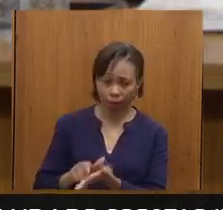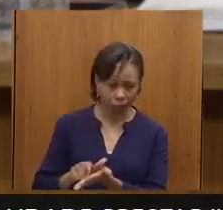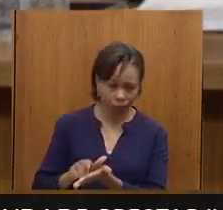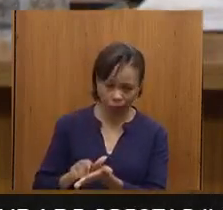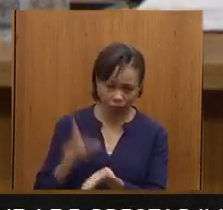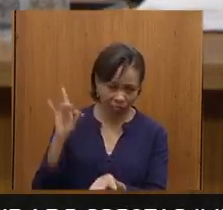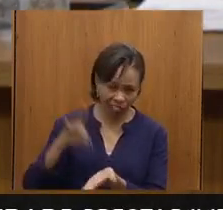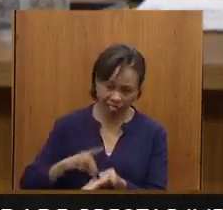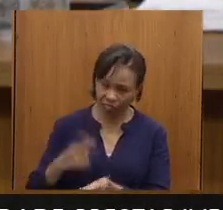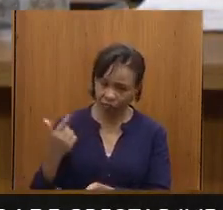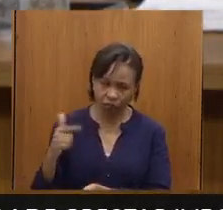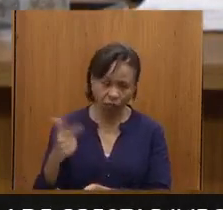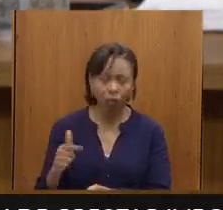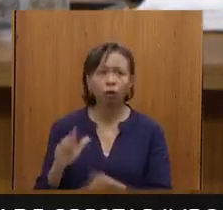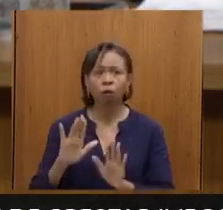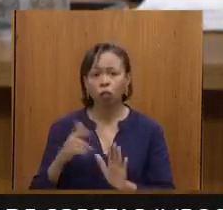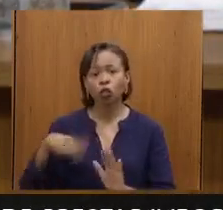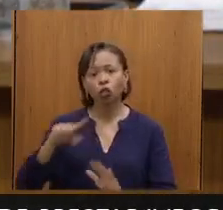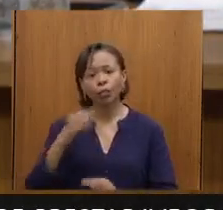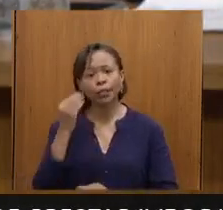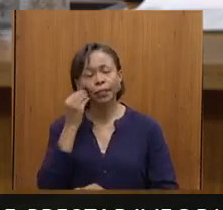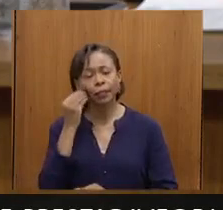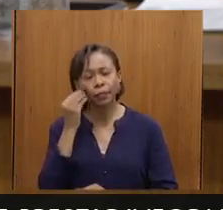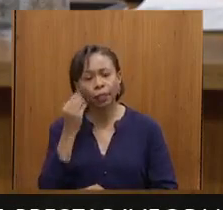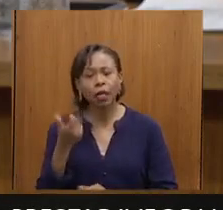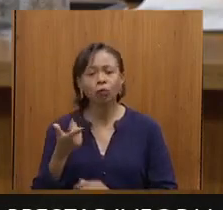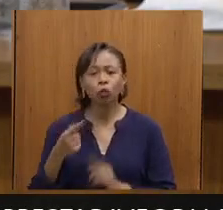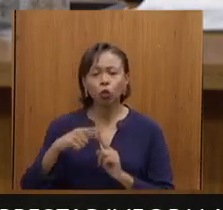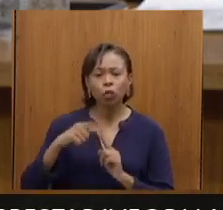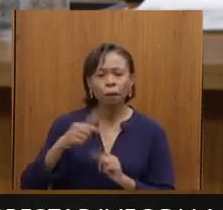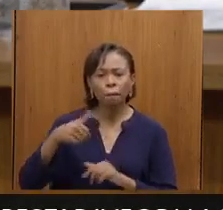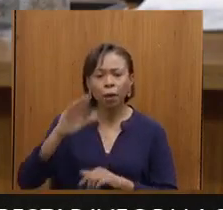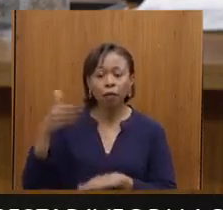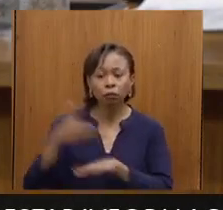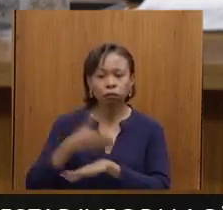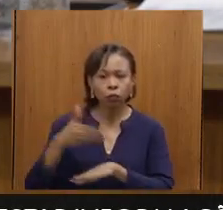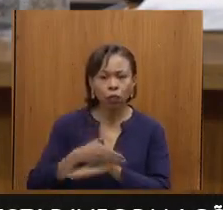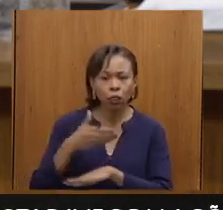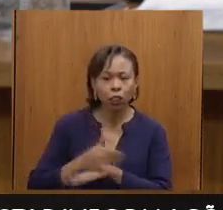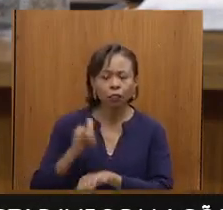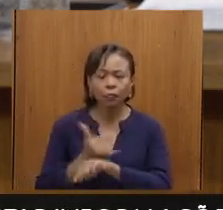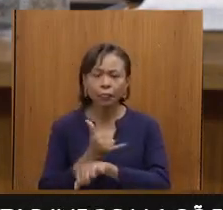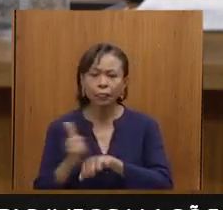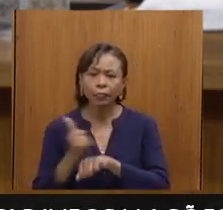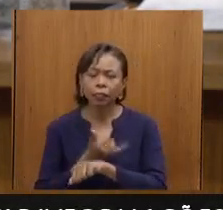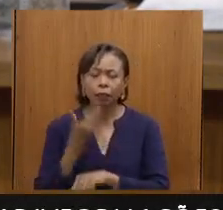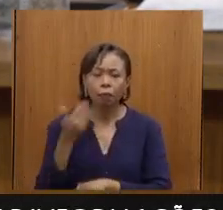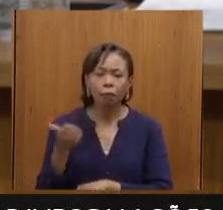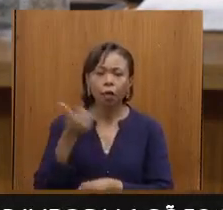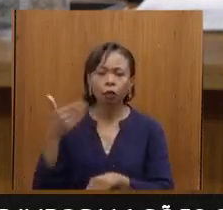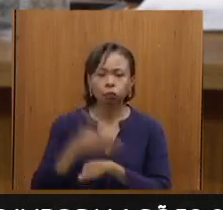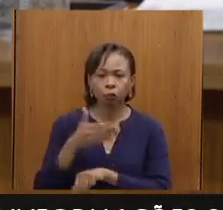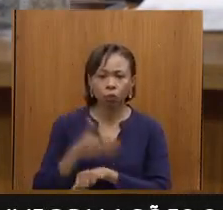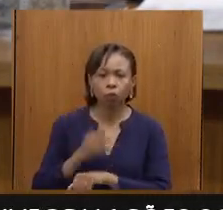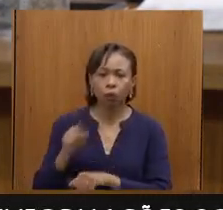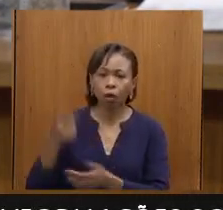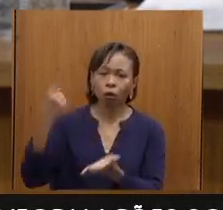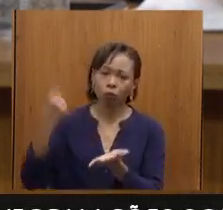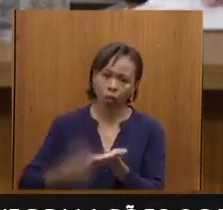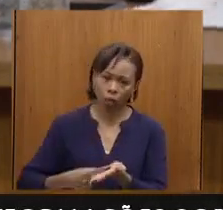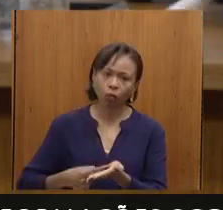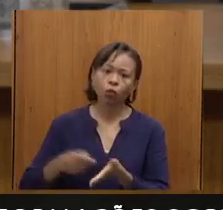buscou, sim, um modelo muito mais participativo, e estamos buscando um modelo muito mais participativo na repactuação do Rio Doce.